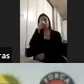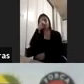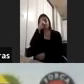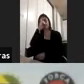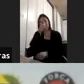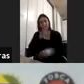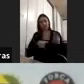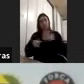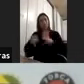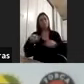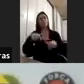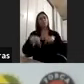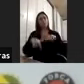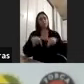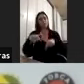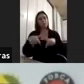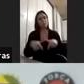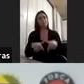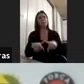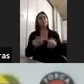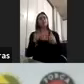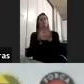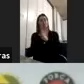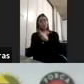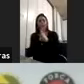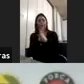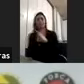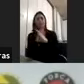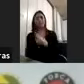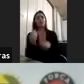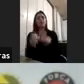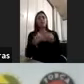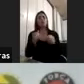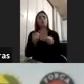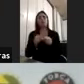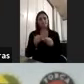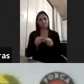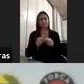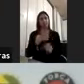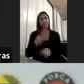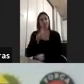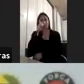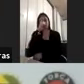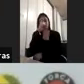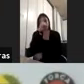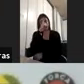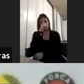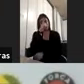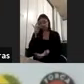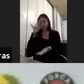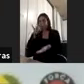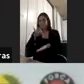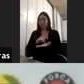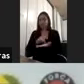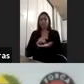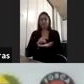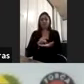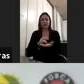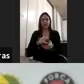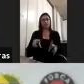difícil de serem ludibriados pela empresa. Realmente a gente não vê isso. Está claro como dia